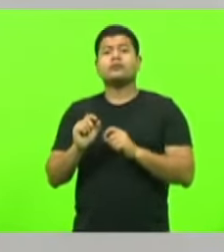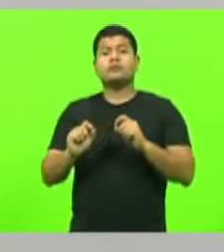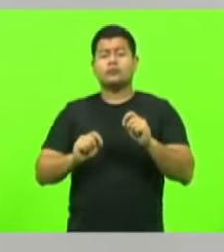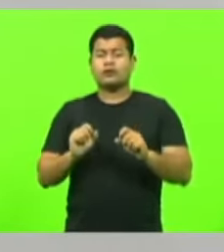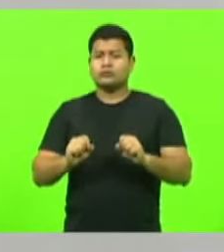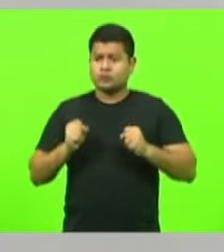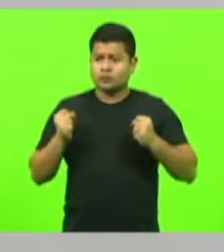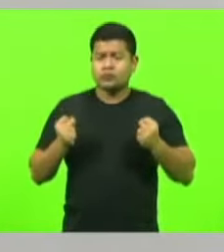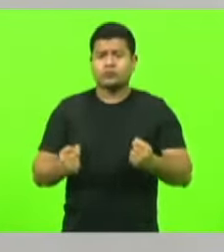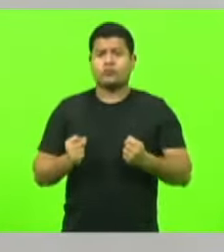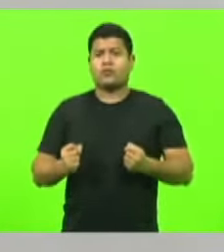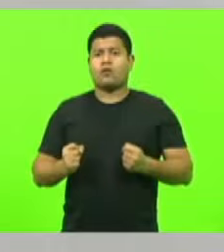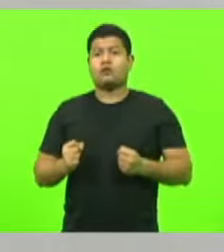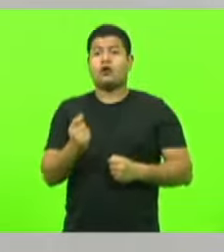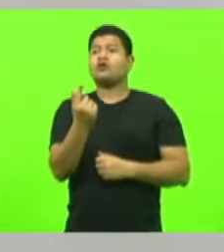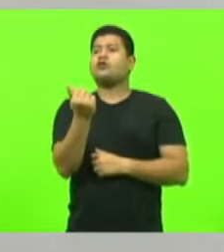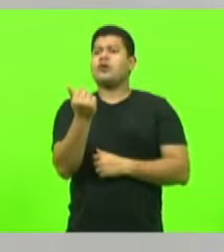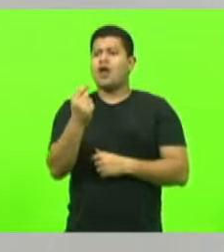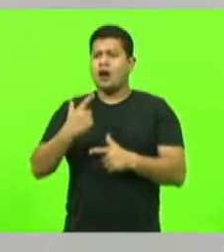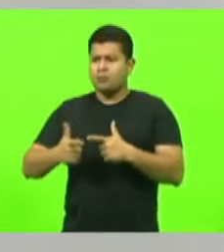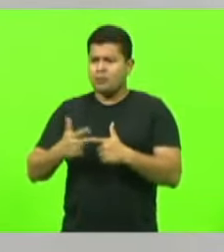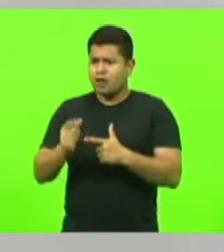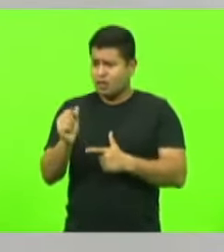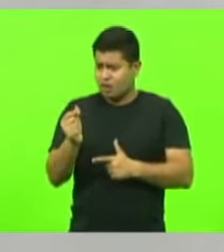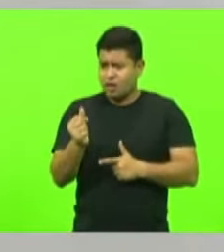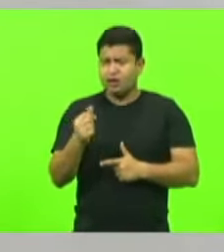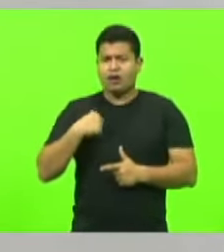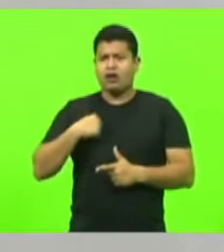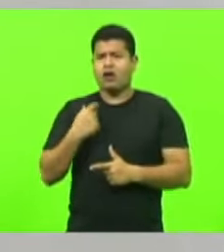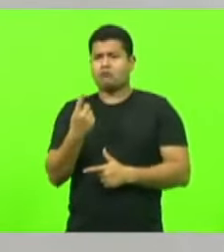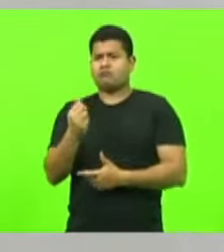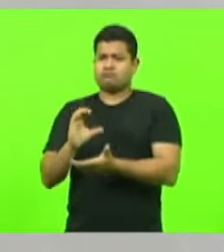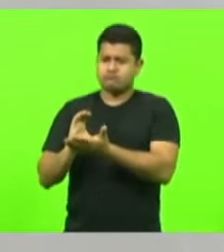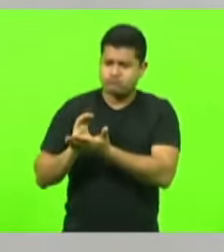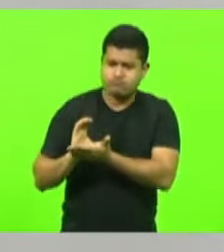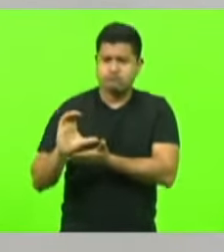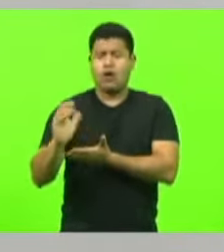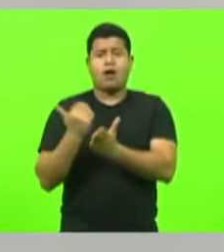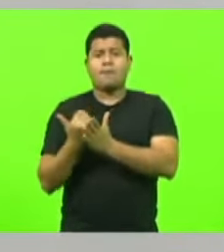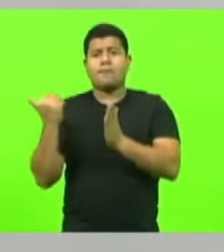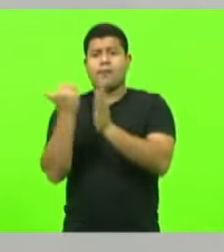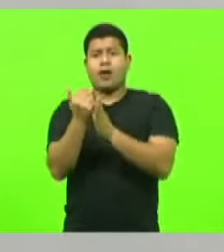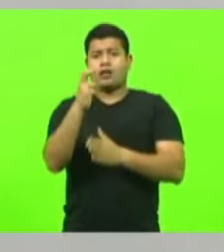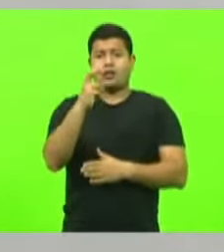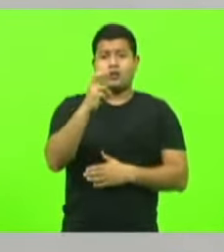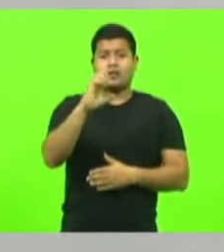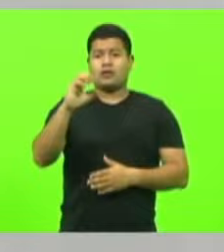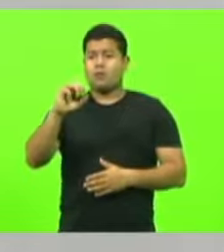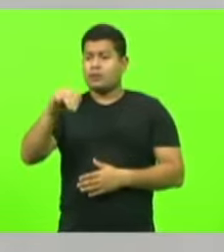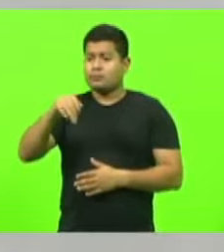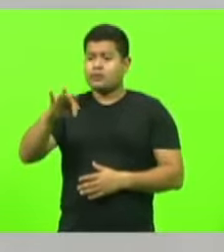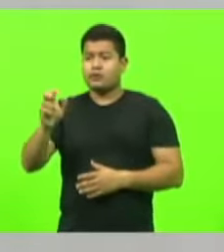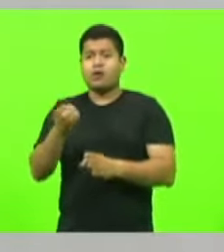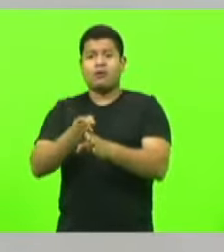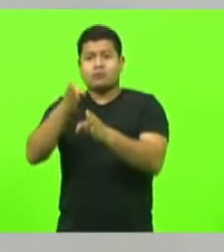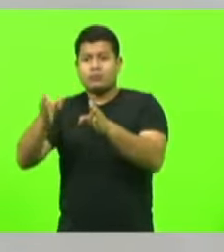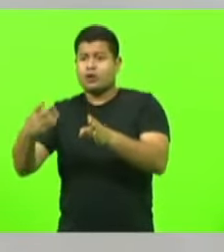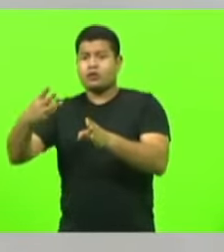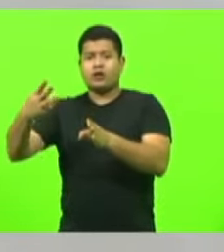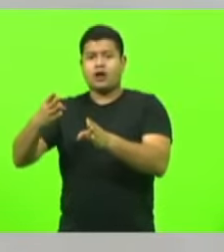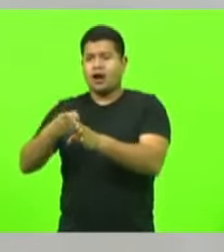falando assim: o problema é dinheiro. Então, eu vou botar mais 50 milhões no lote 3, mais 5 entra no lote 4 e acabou a discussão.